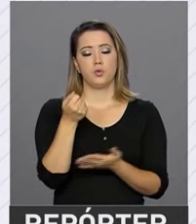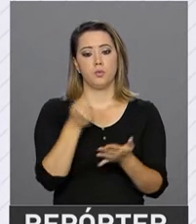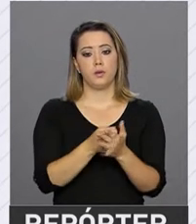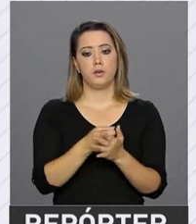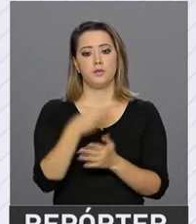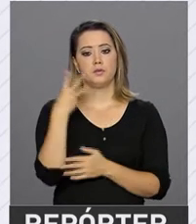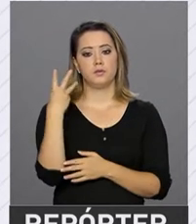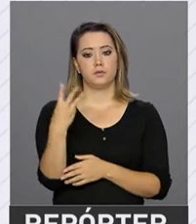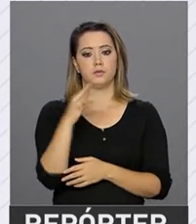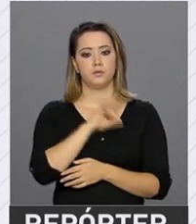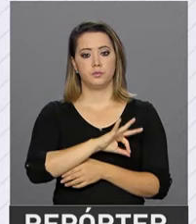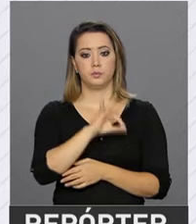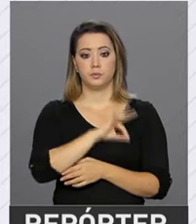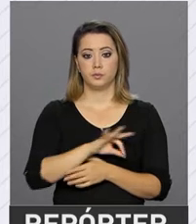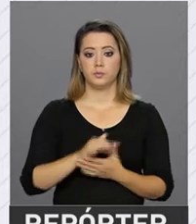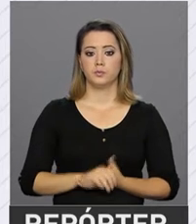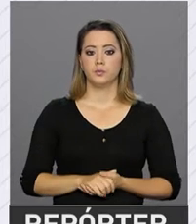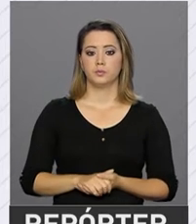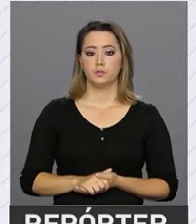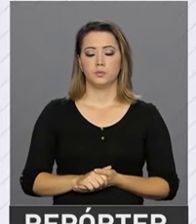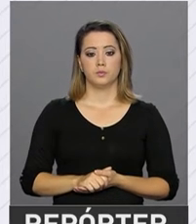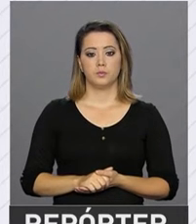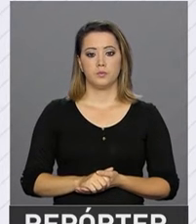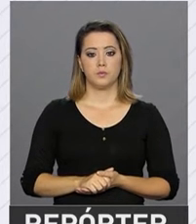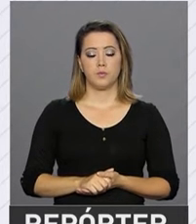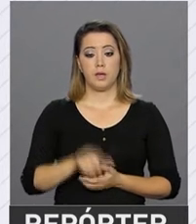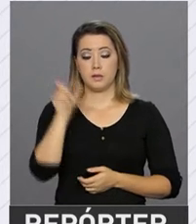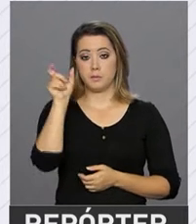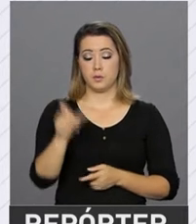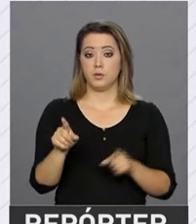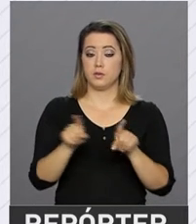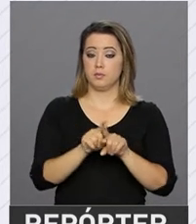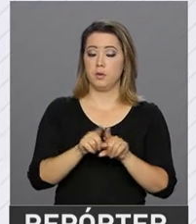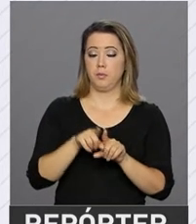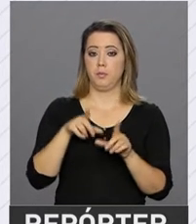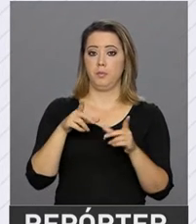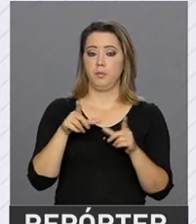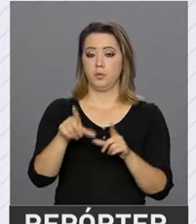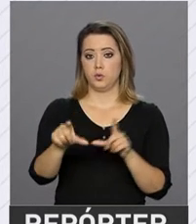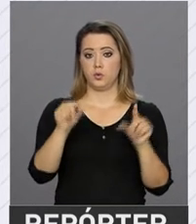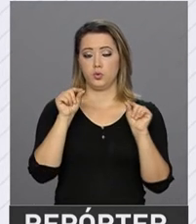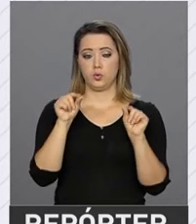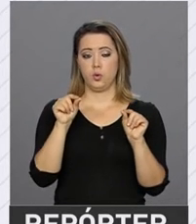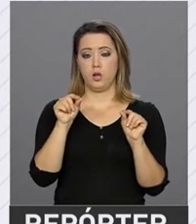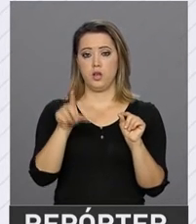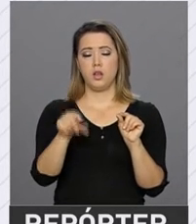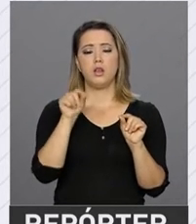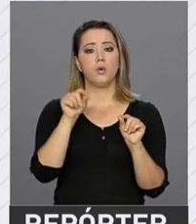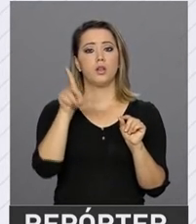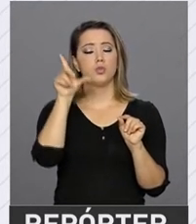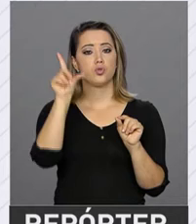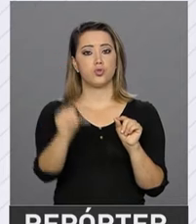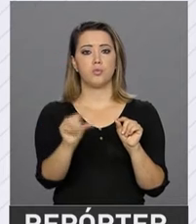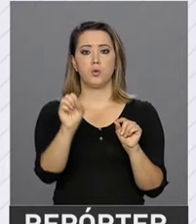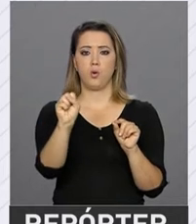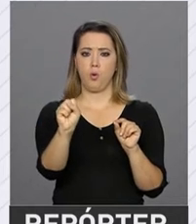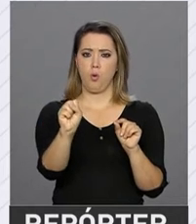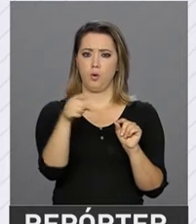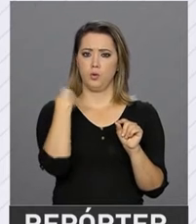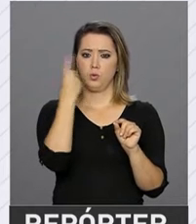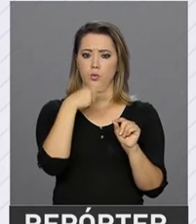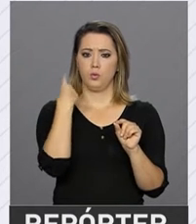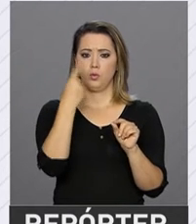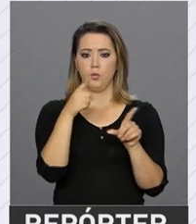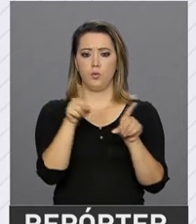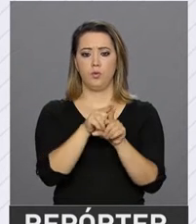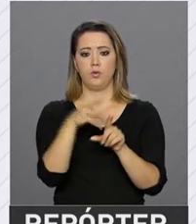a três salários o servidor também pode reduzir a jornada de oito horas diárias e